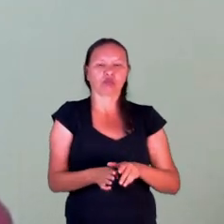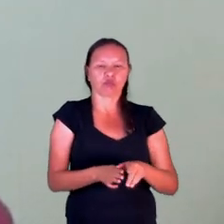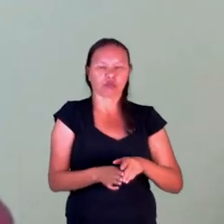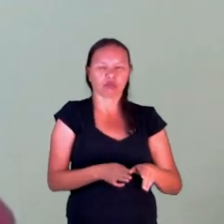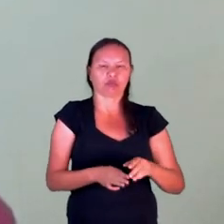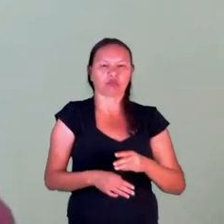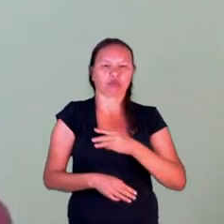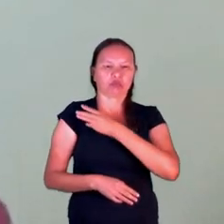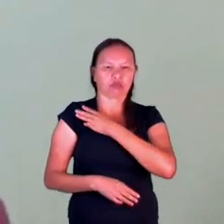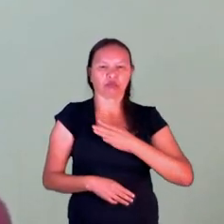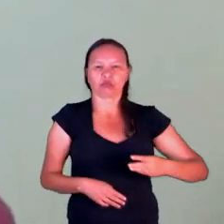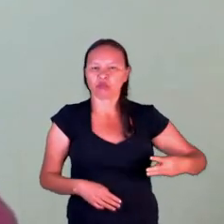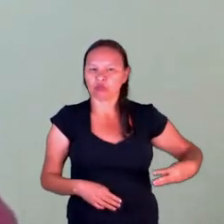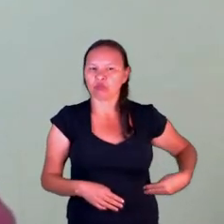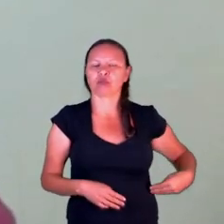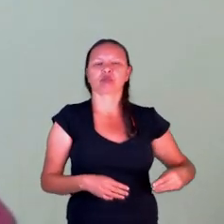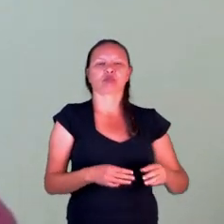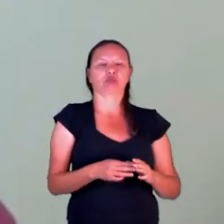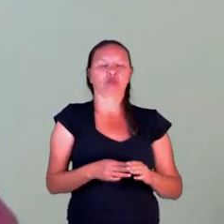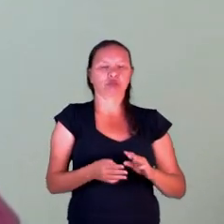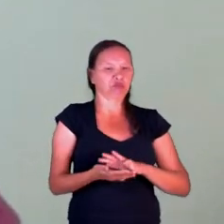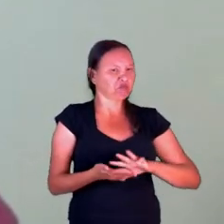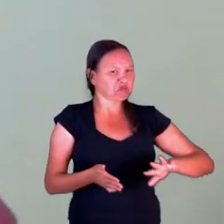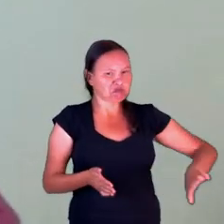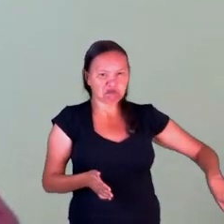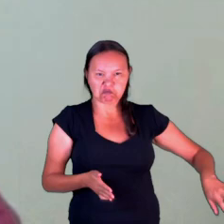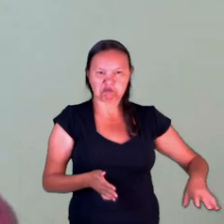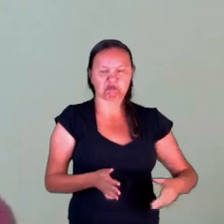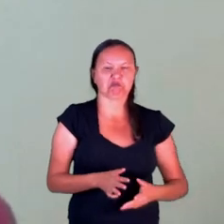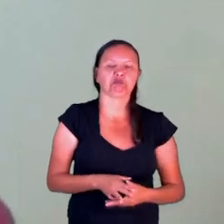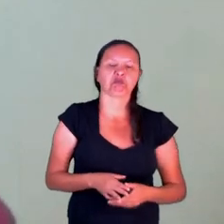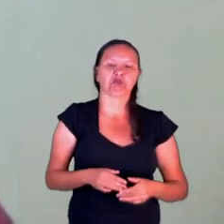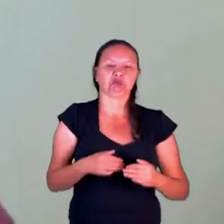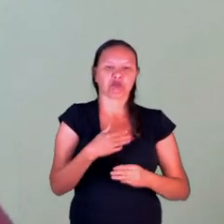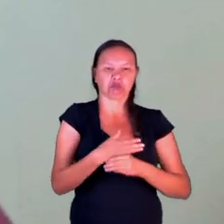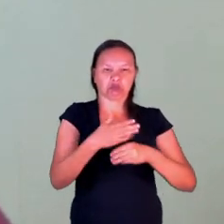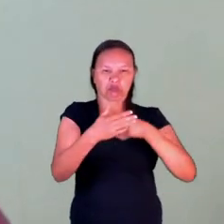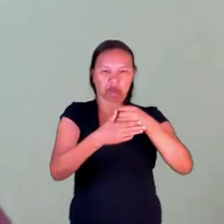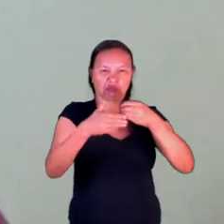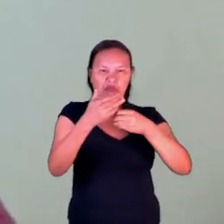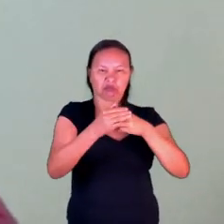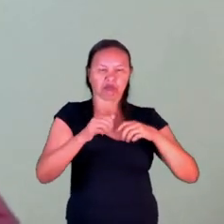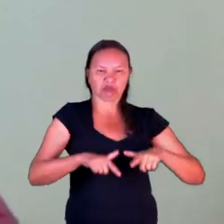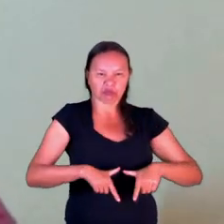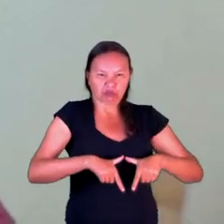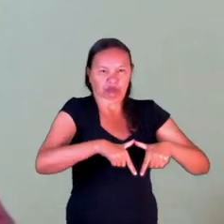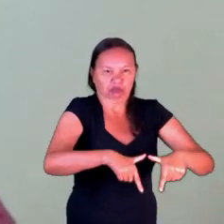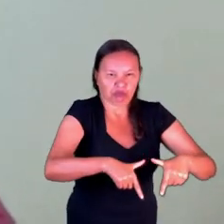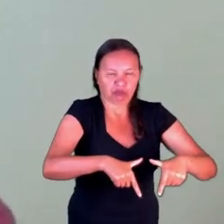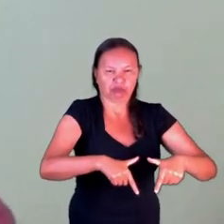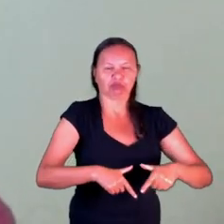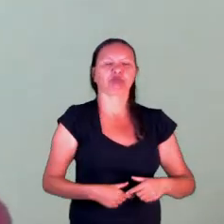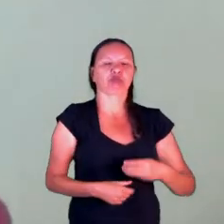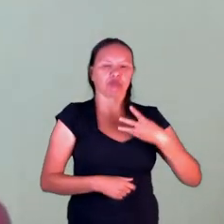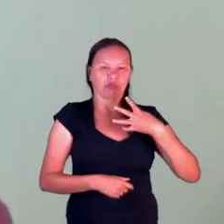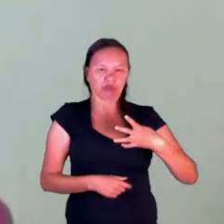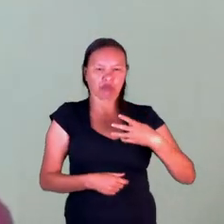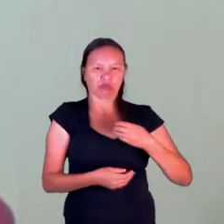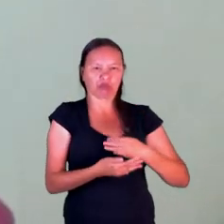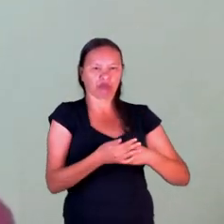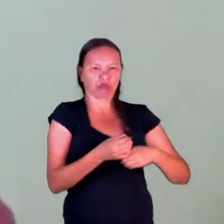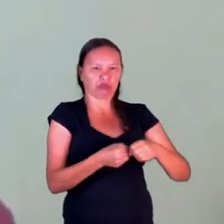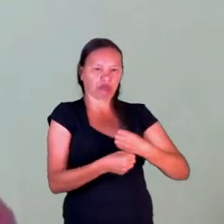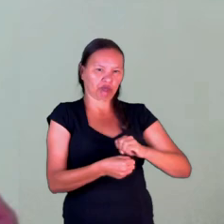Ministério Público que também estava completamente desarticulado como decorrência do que a gente enfrentou eh nos 4 anos anteriores